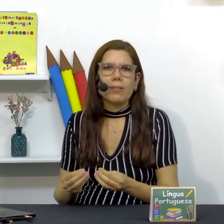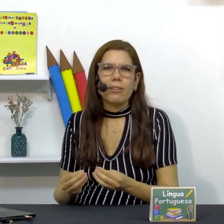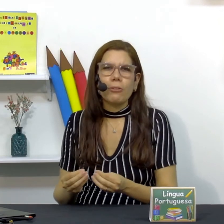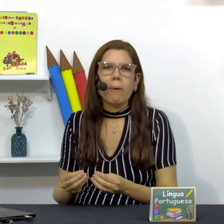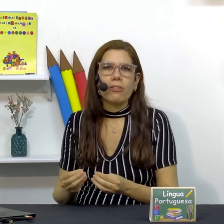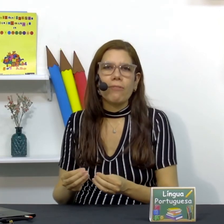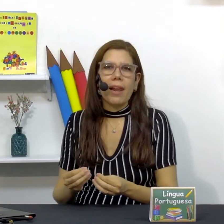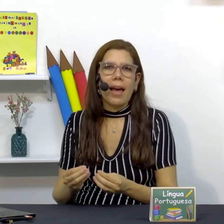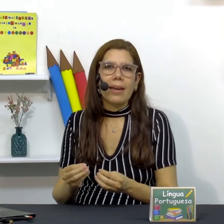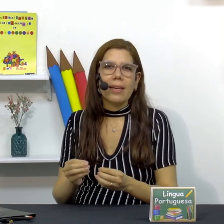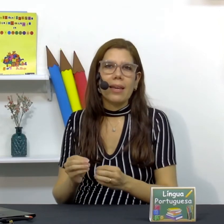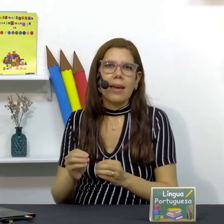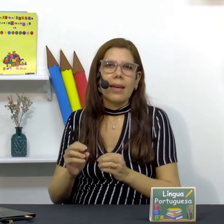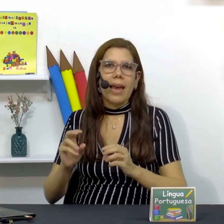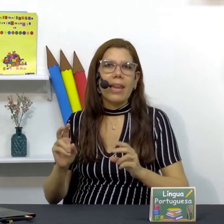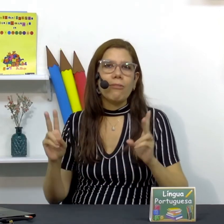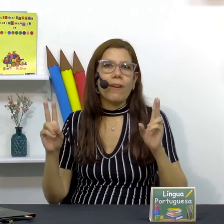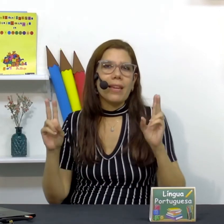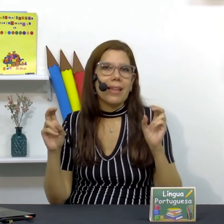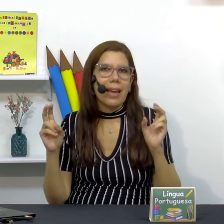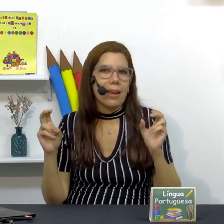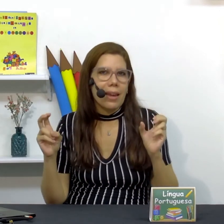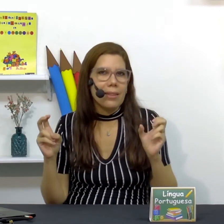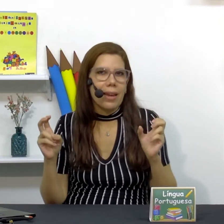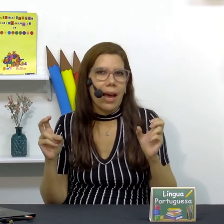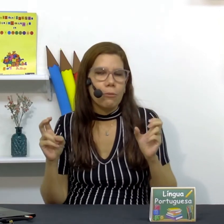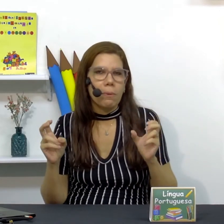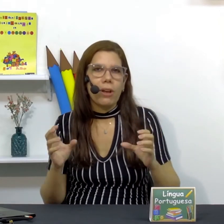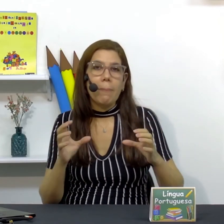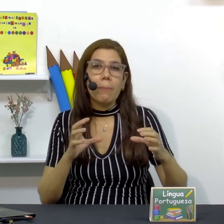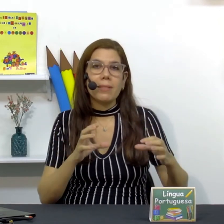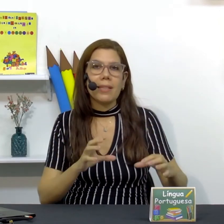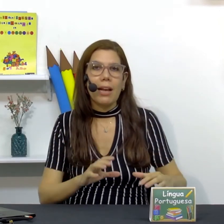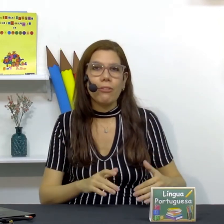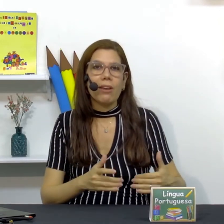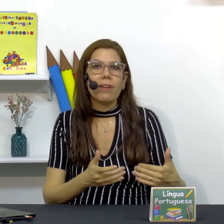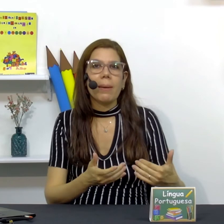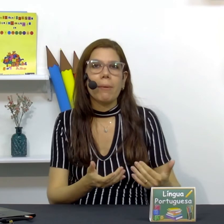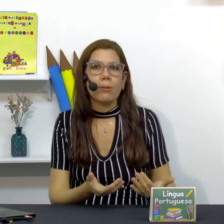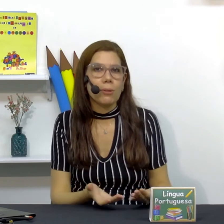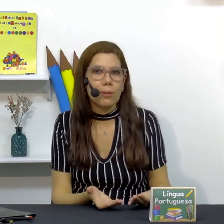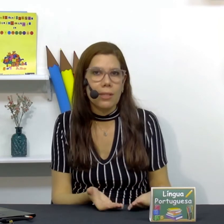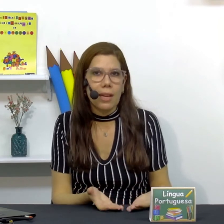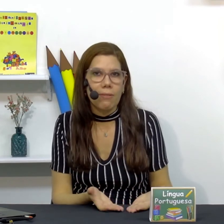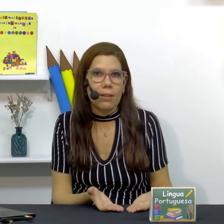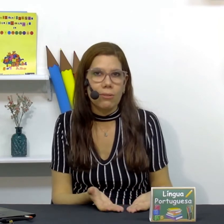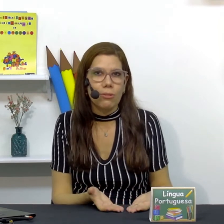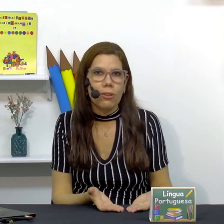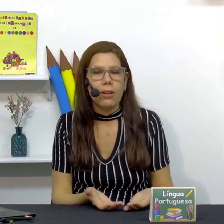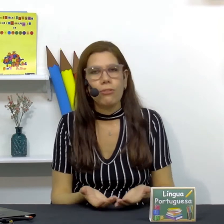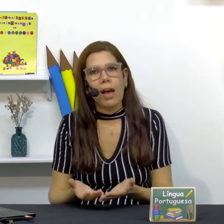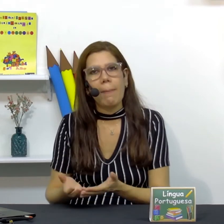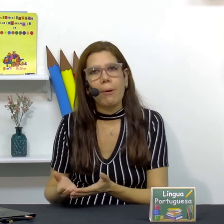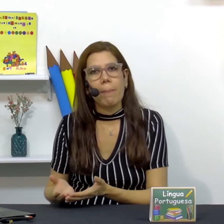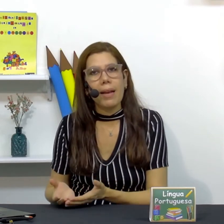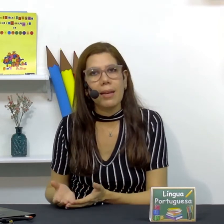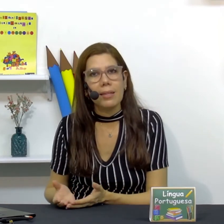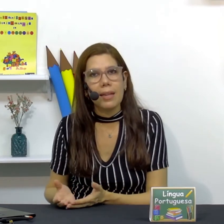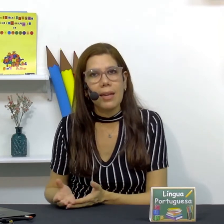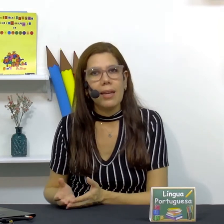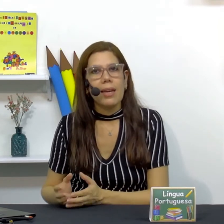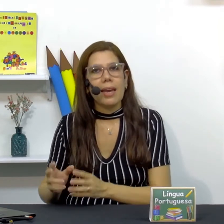Os dois, a gente pode falar que querem vender, entre aspas. A publicidade quer vender produtos e serviços. Já